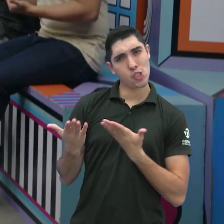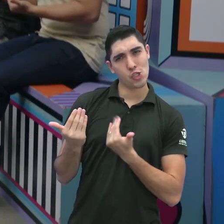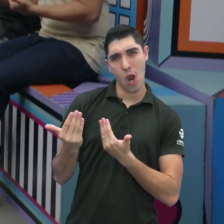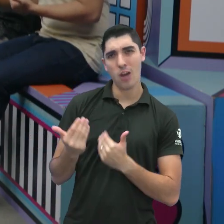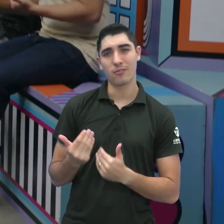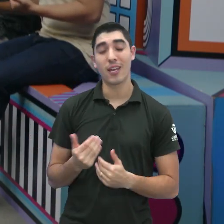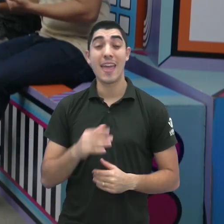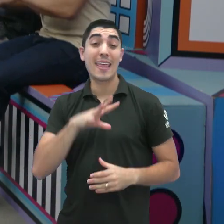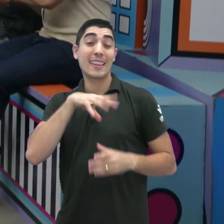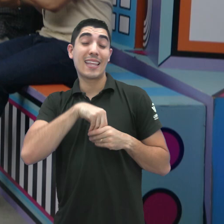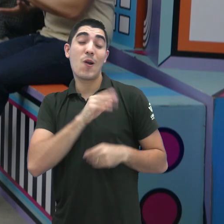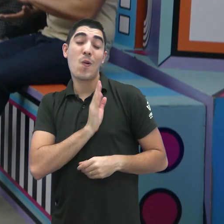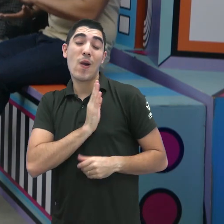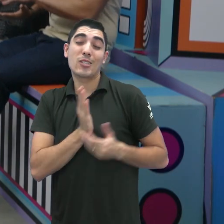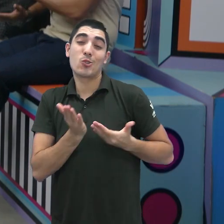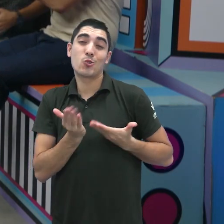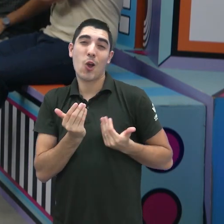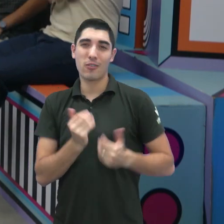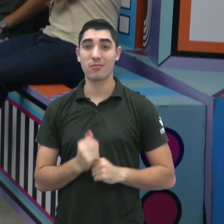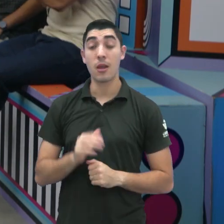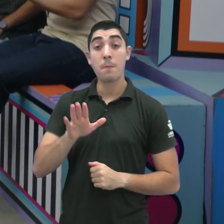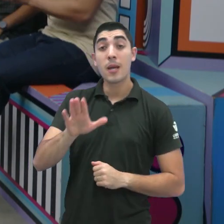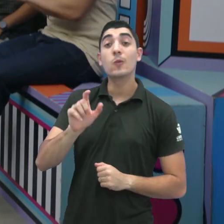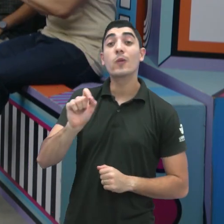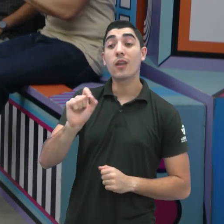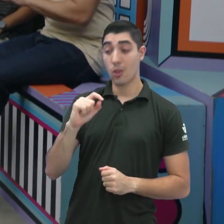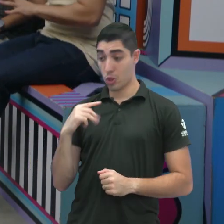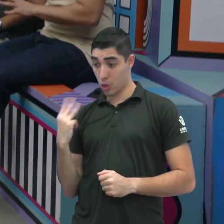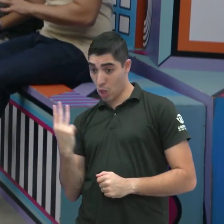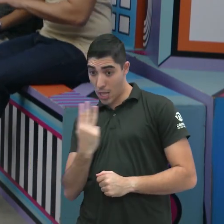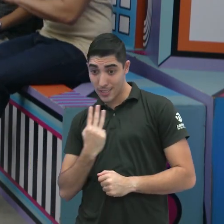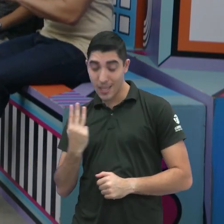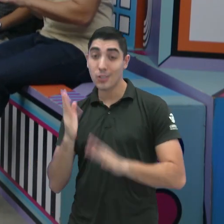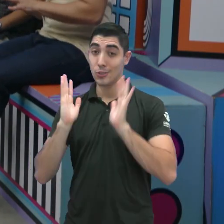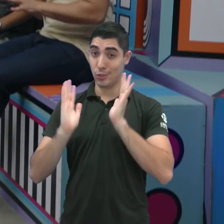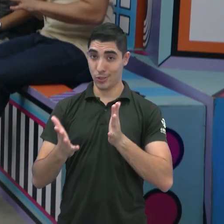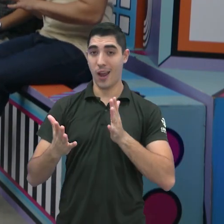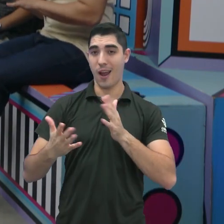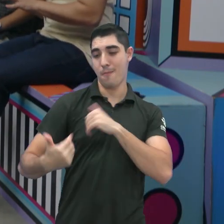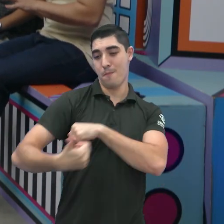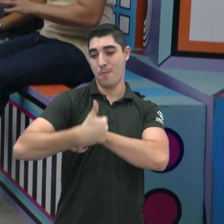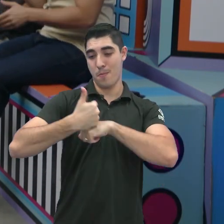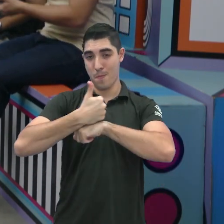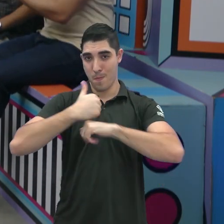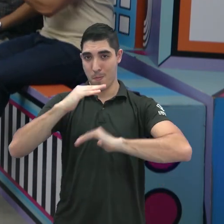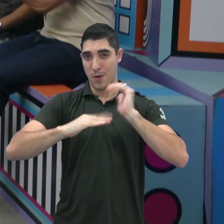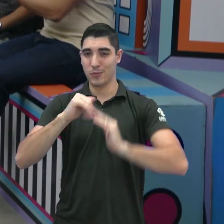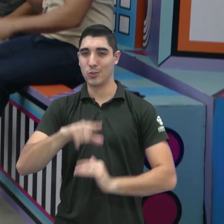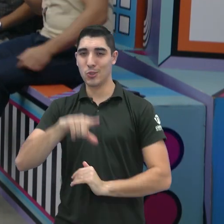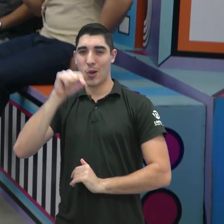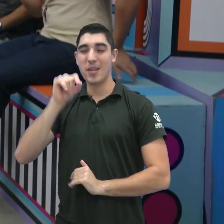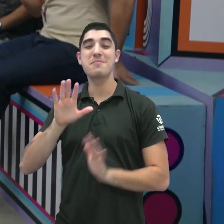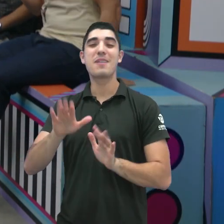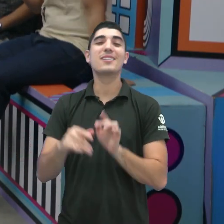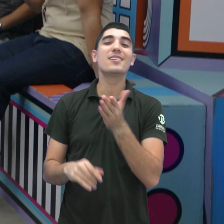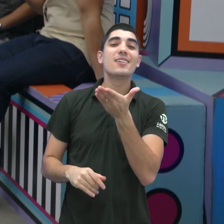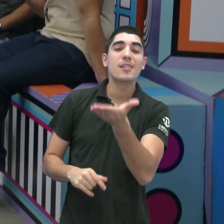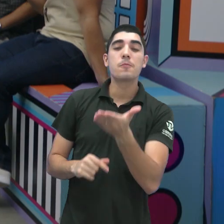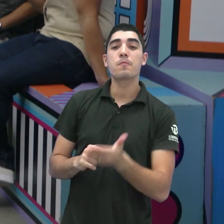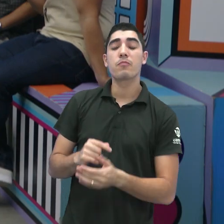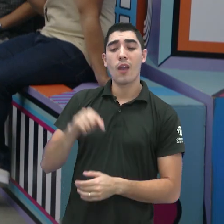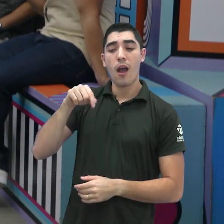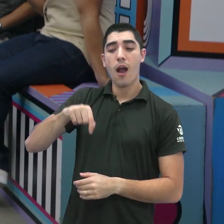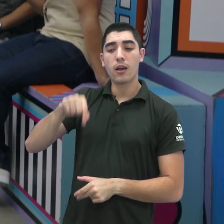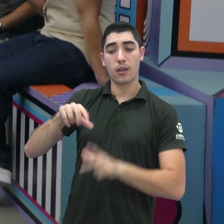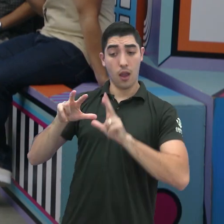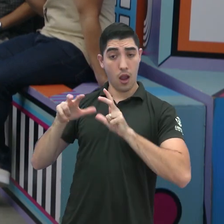tá no coração, Entendeu? né? A de todos diferença nós. é que nós três aqui já escolhemos a carreira, mas não deixamos de ser jovens por isso. Mas eu quero saber, Câmara